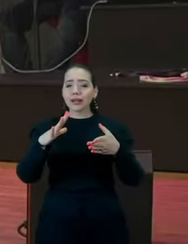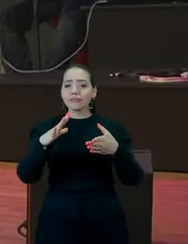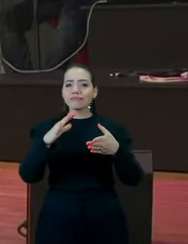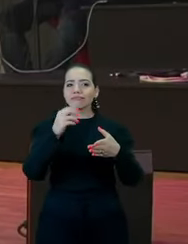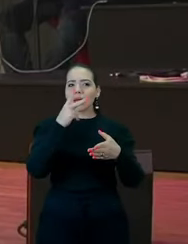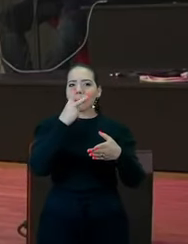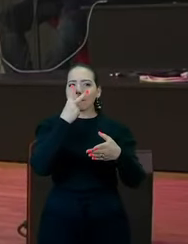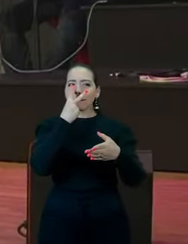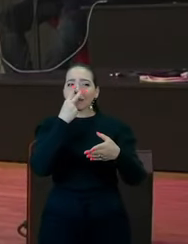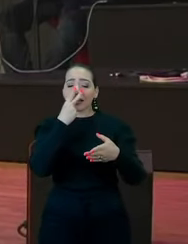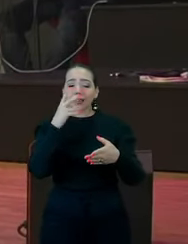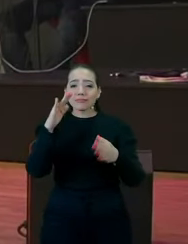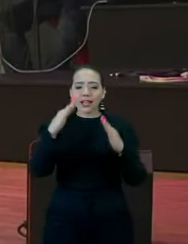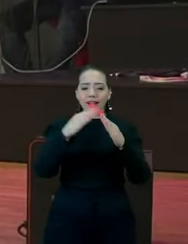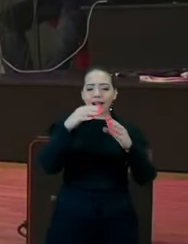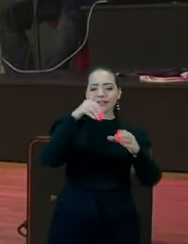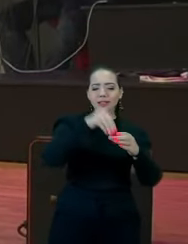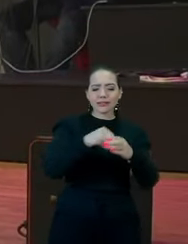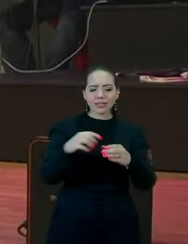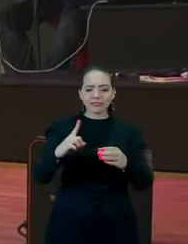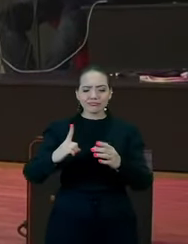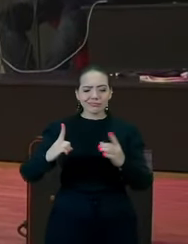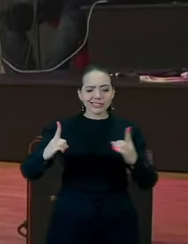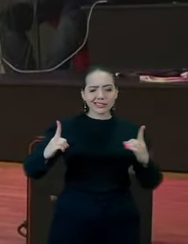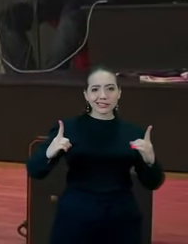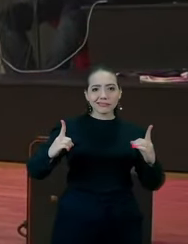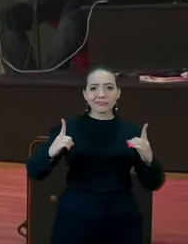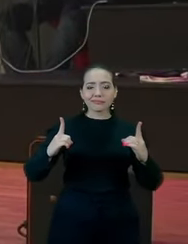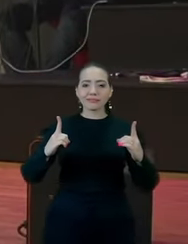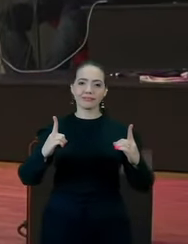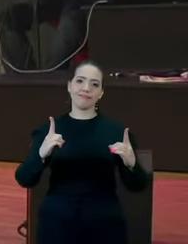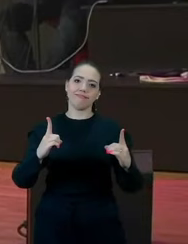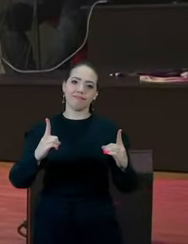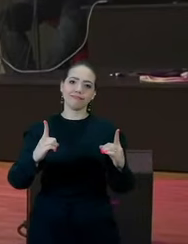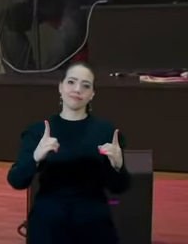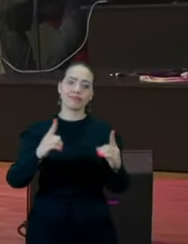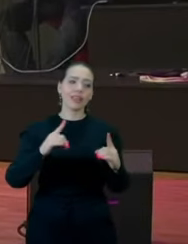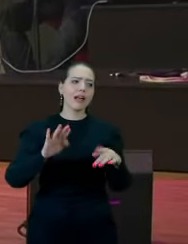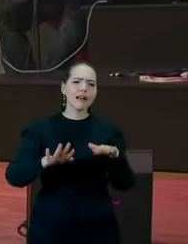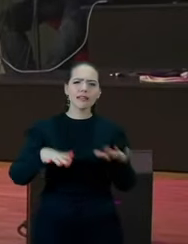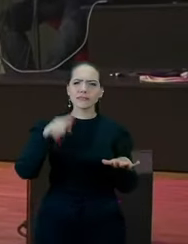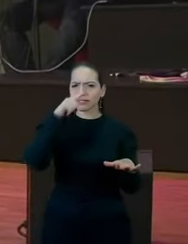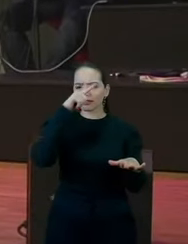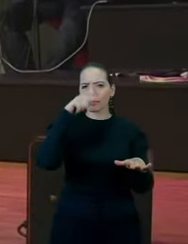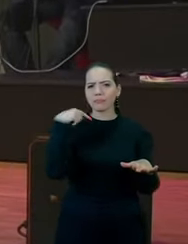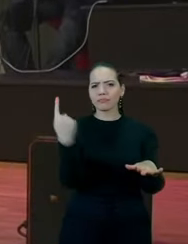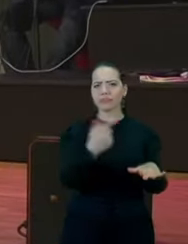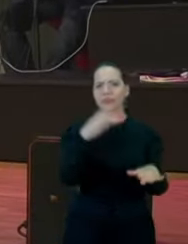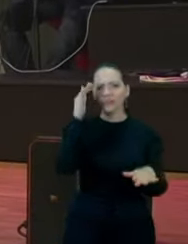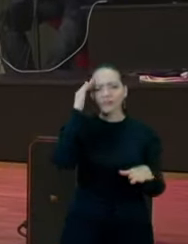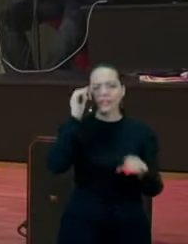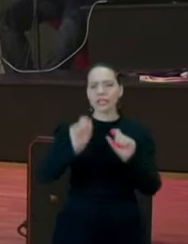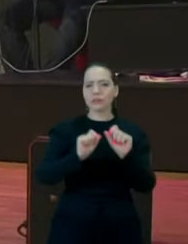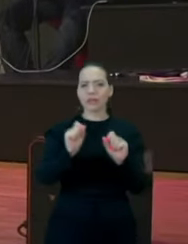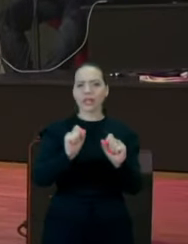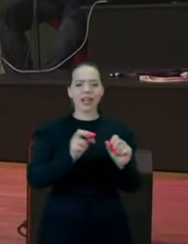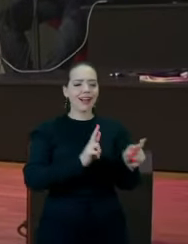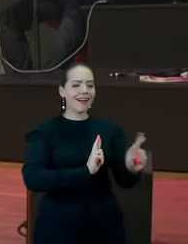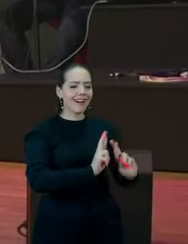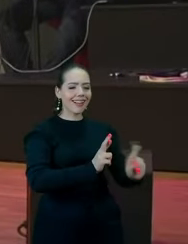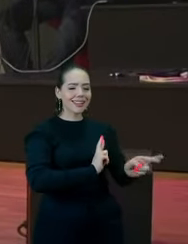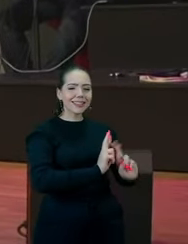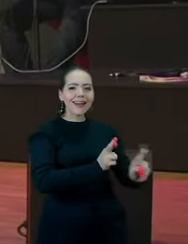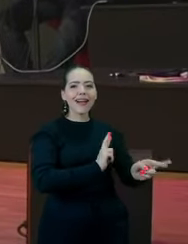principalmente nesse tempo, eu tenho pensado muito sobre isso, conexão não é conchavo. Porque conchavo fala de